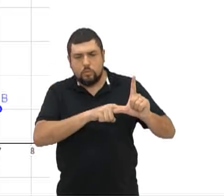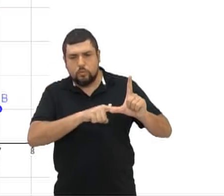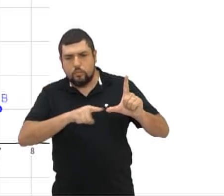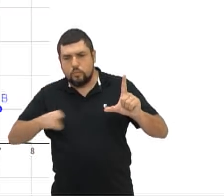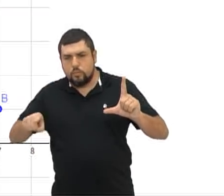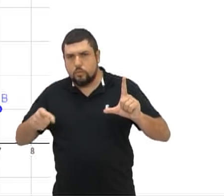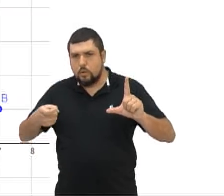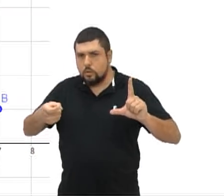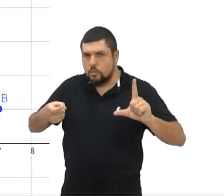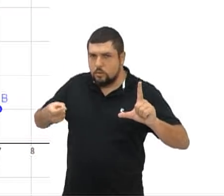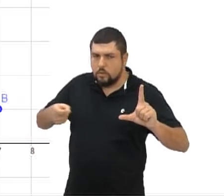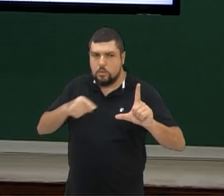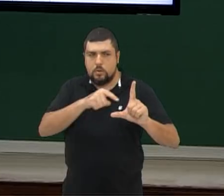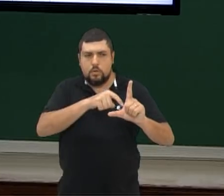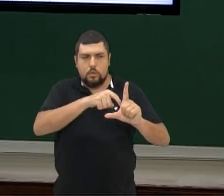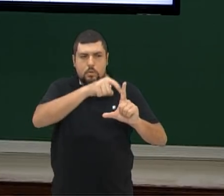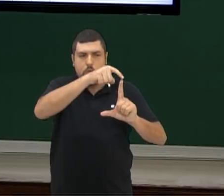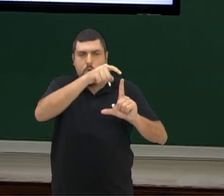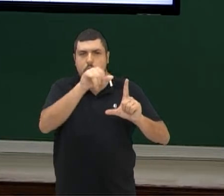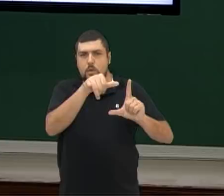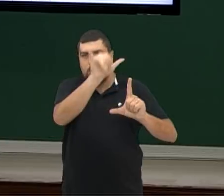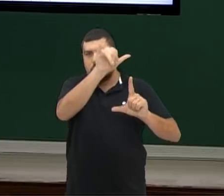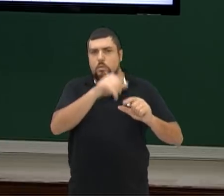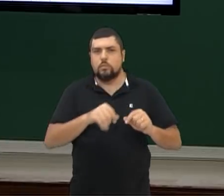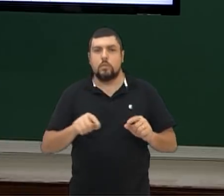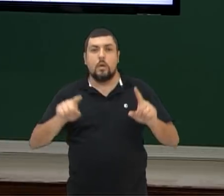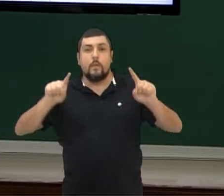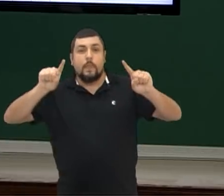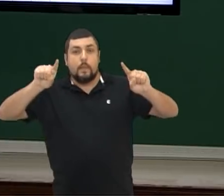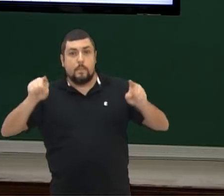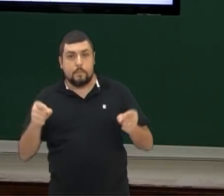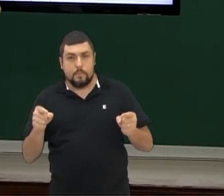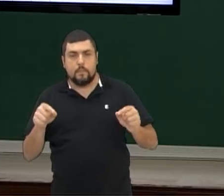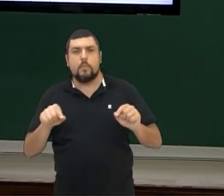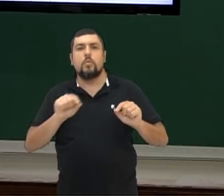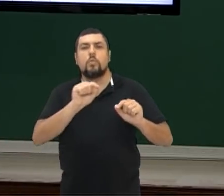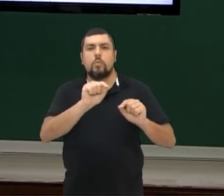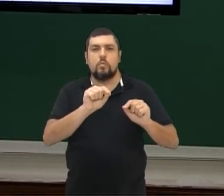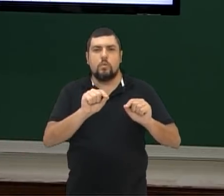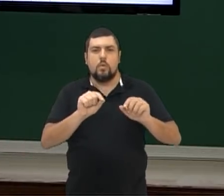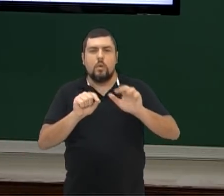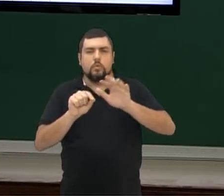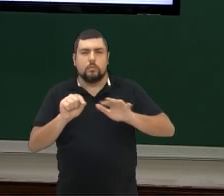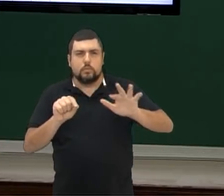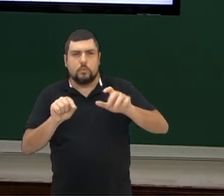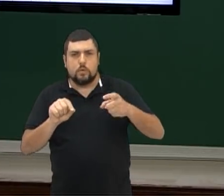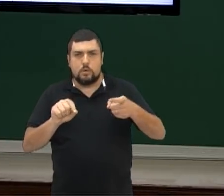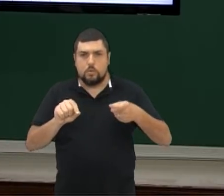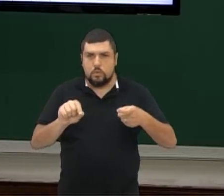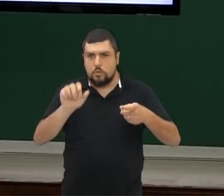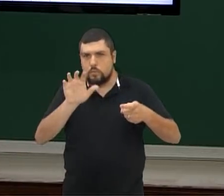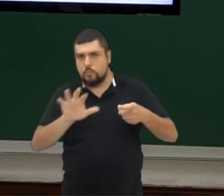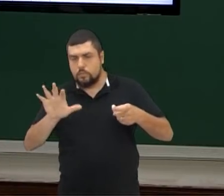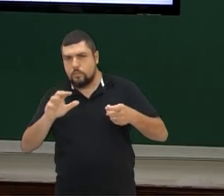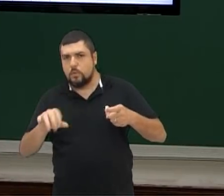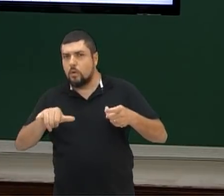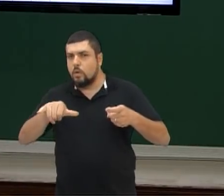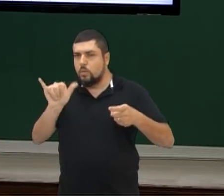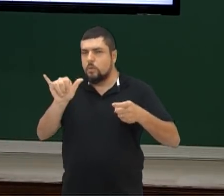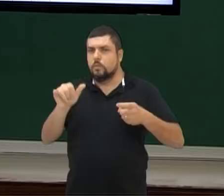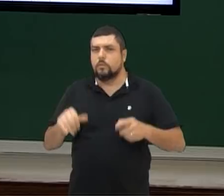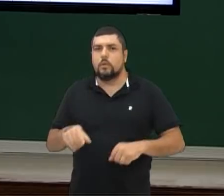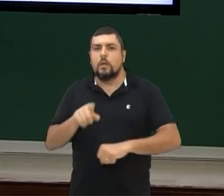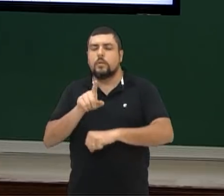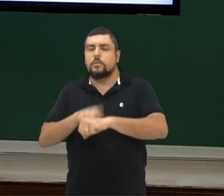esse é o eixo Y. Sempre o primeiro número, o primeiro ponto do eixo X e o segundo ponto do eixo Y.